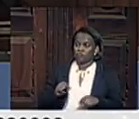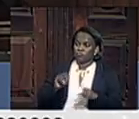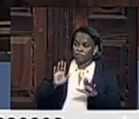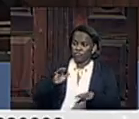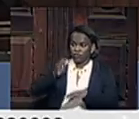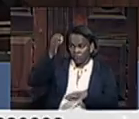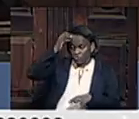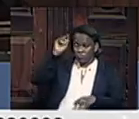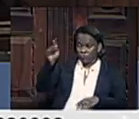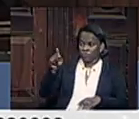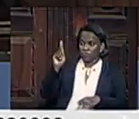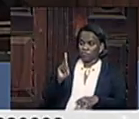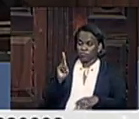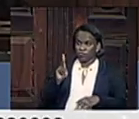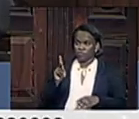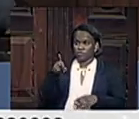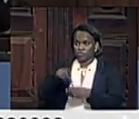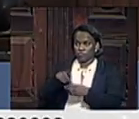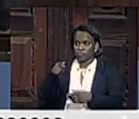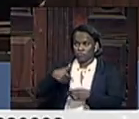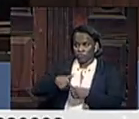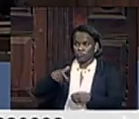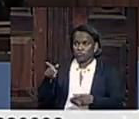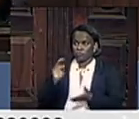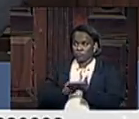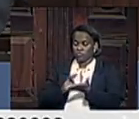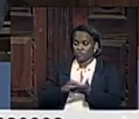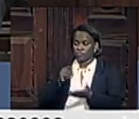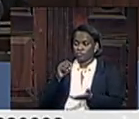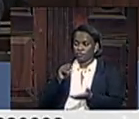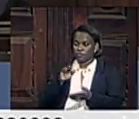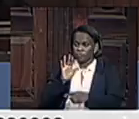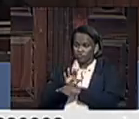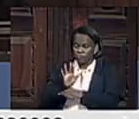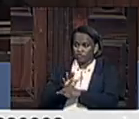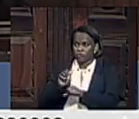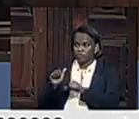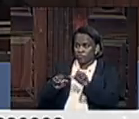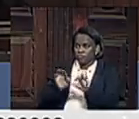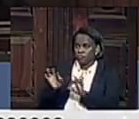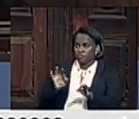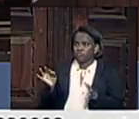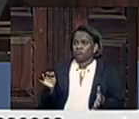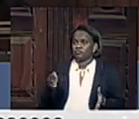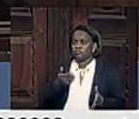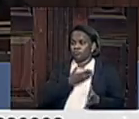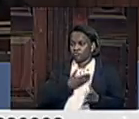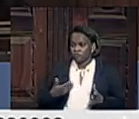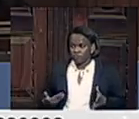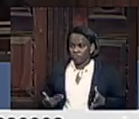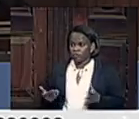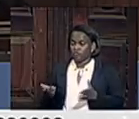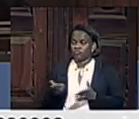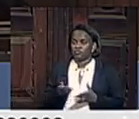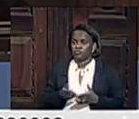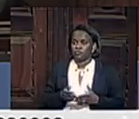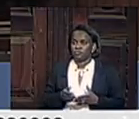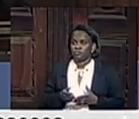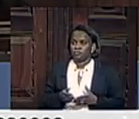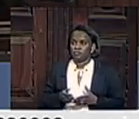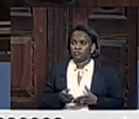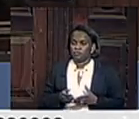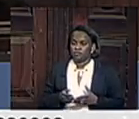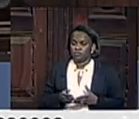produzida pela cadeia do petróleo, porque a falta de investimento da Petrobras, a falta de investimento na cadeia